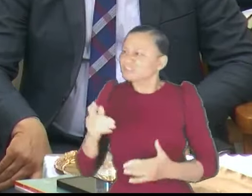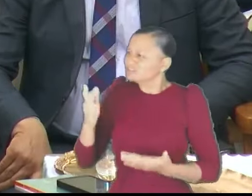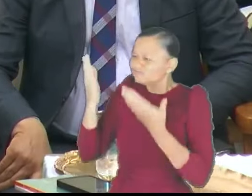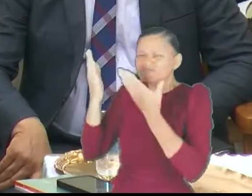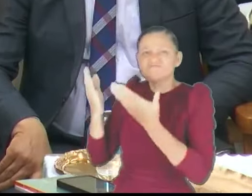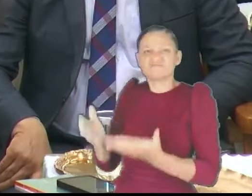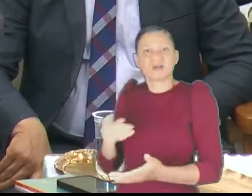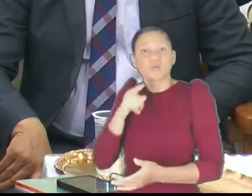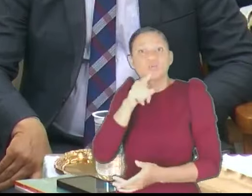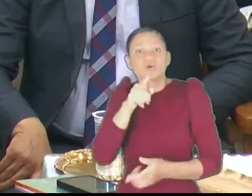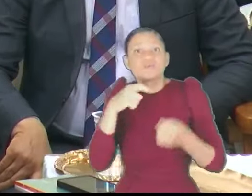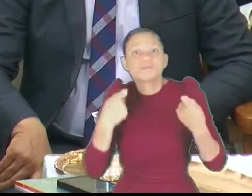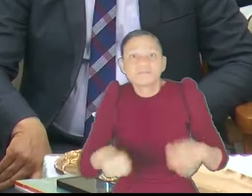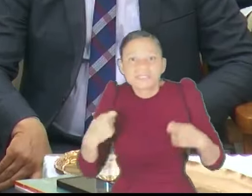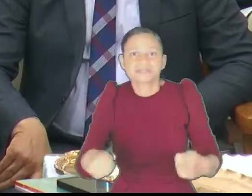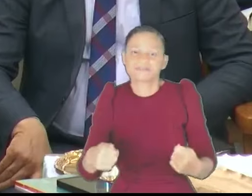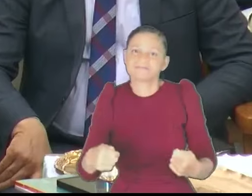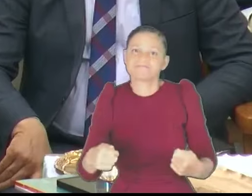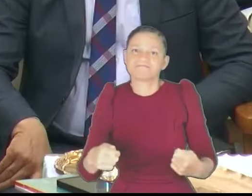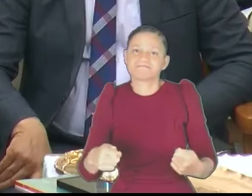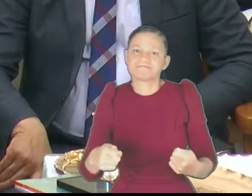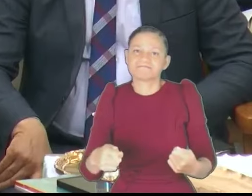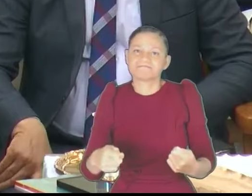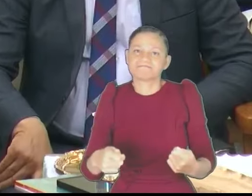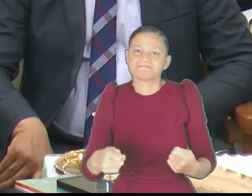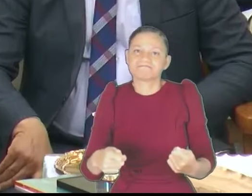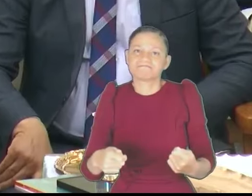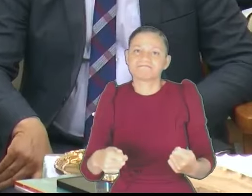aquilo que você necessita.